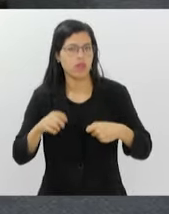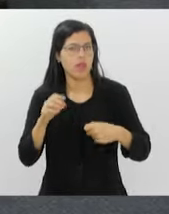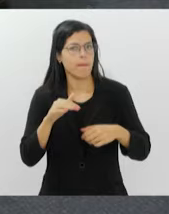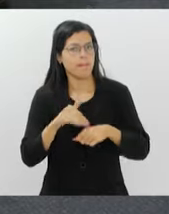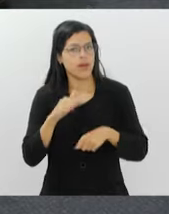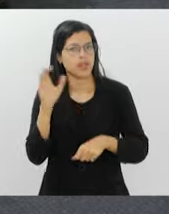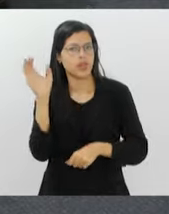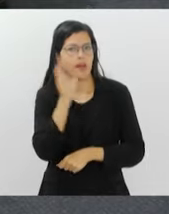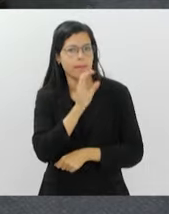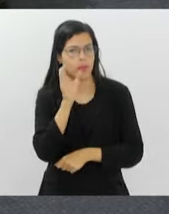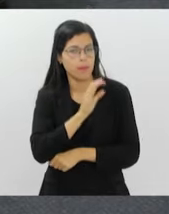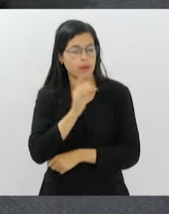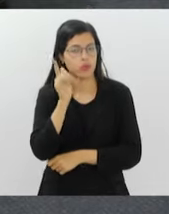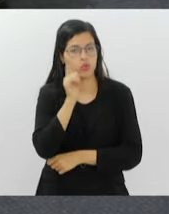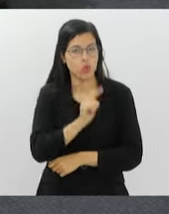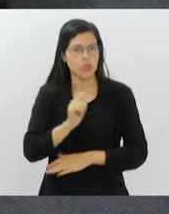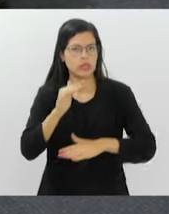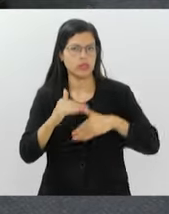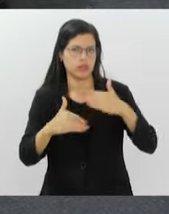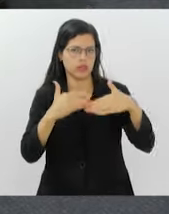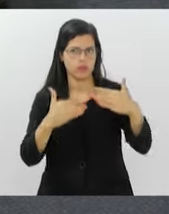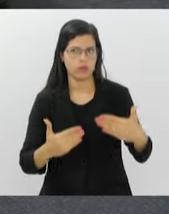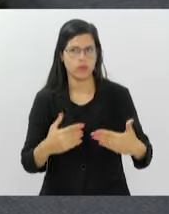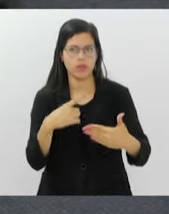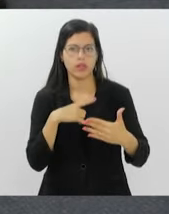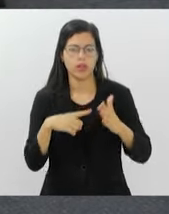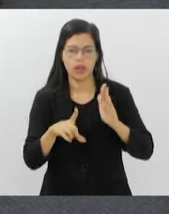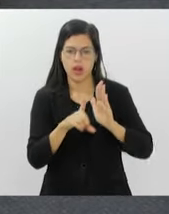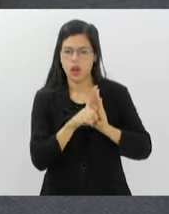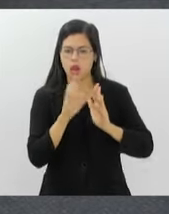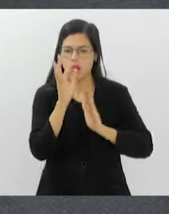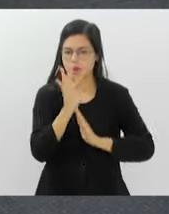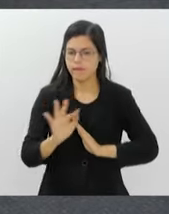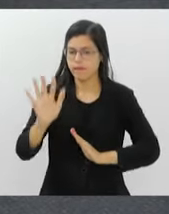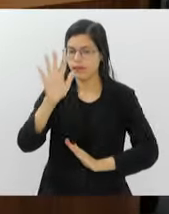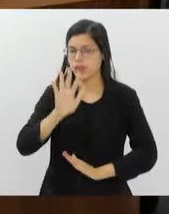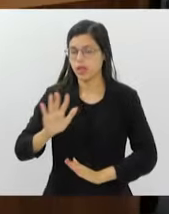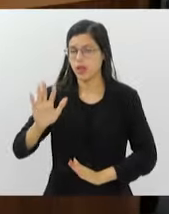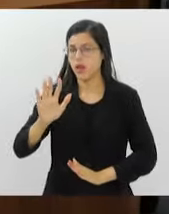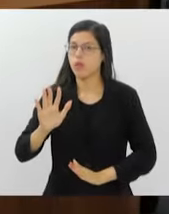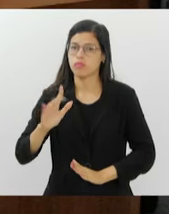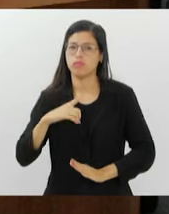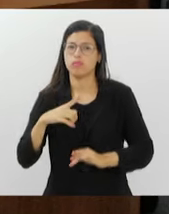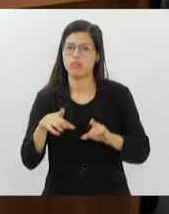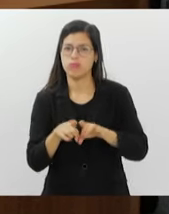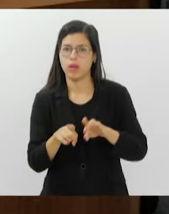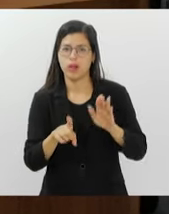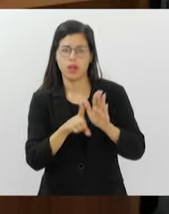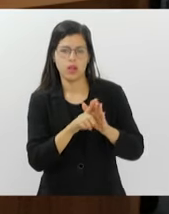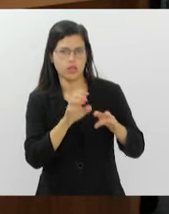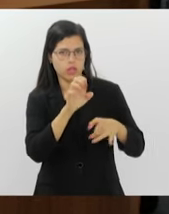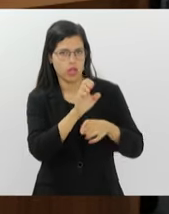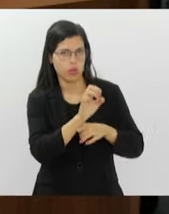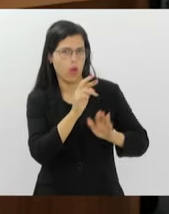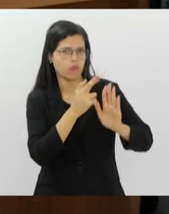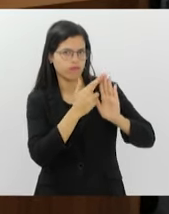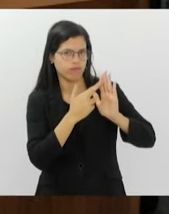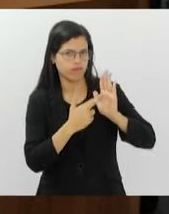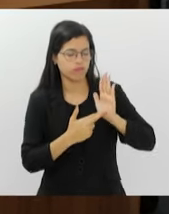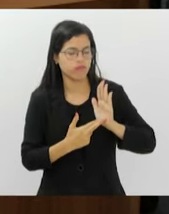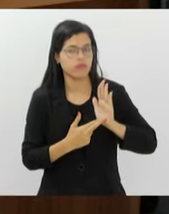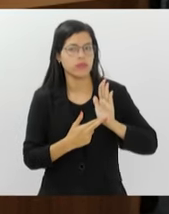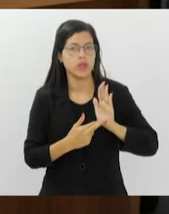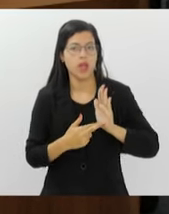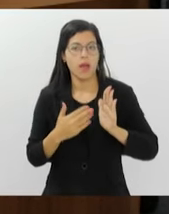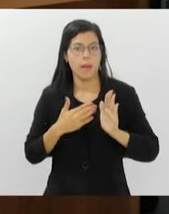facilmente possam se desenvolver então nós temos a lei federal e uma lei estadual que a regulamenta essa